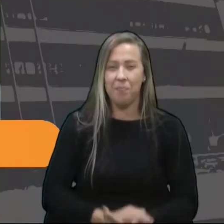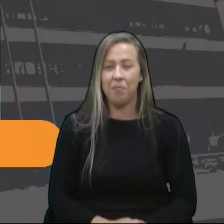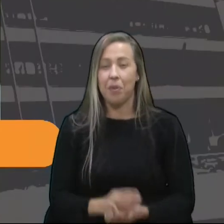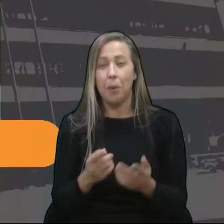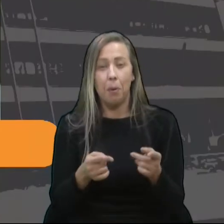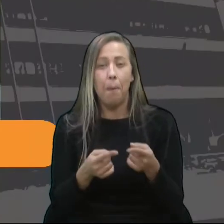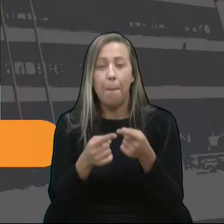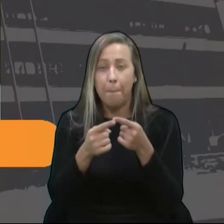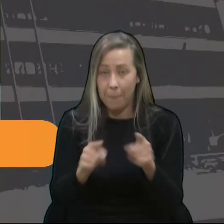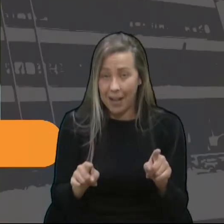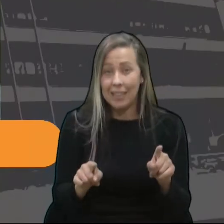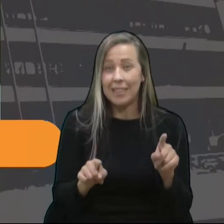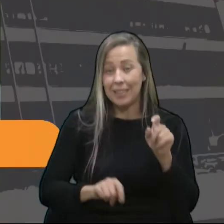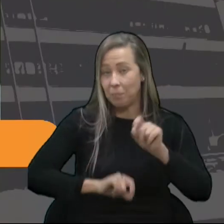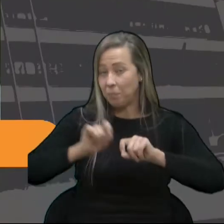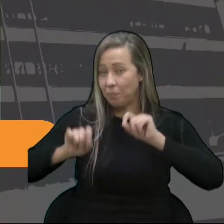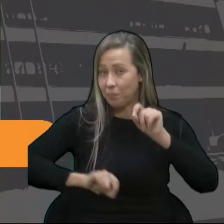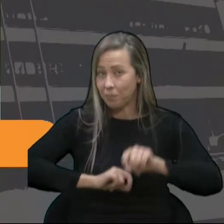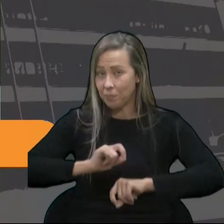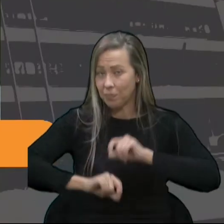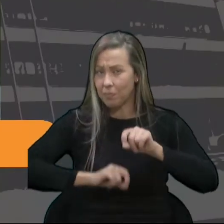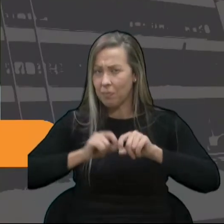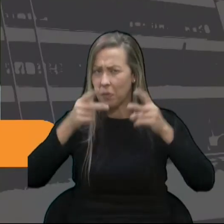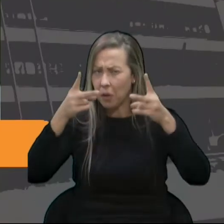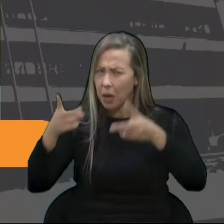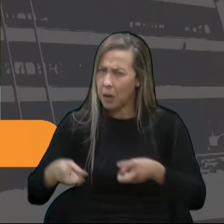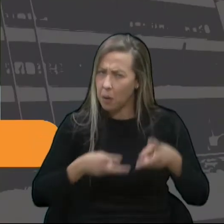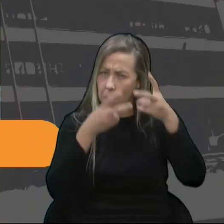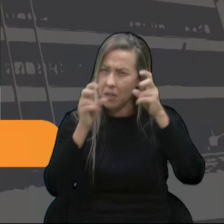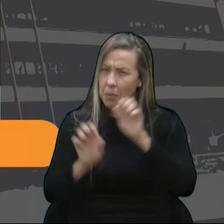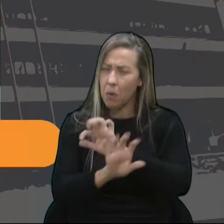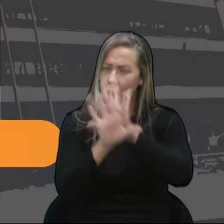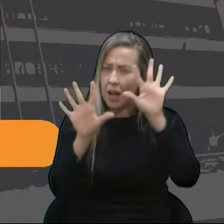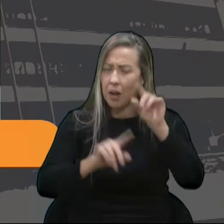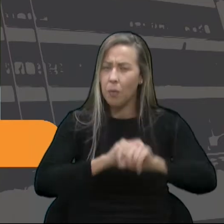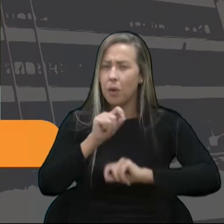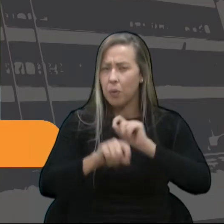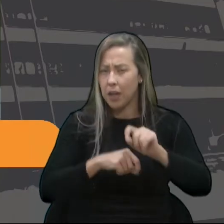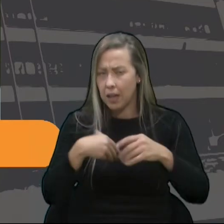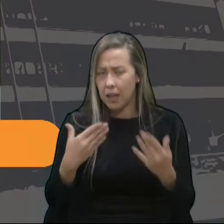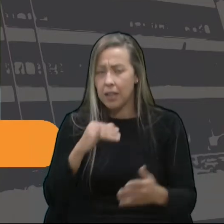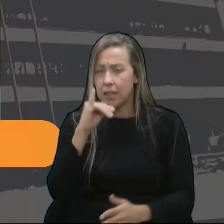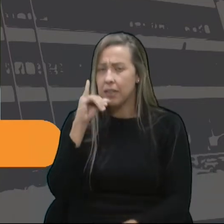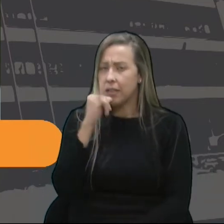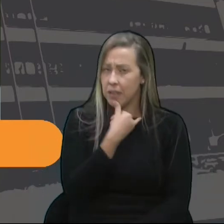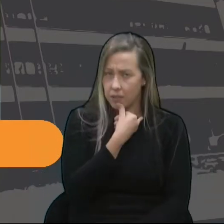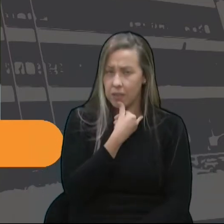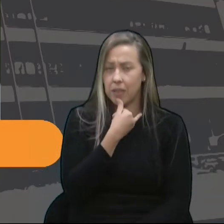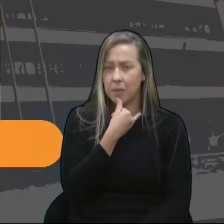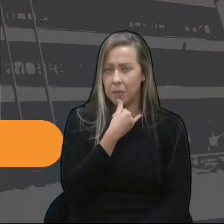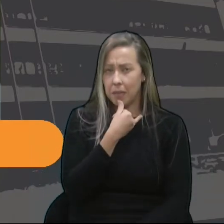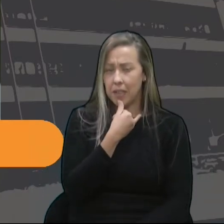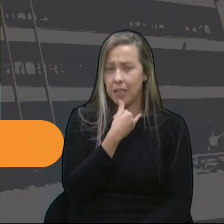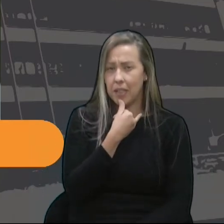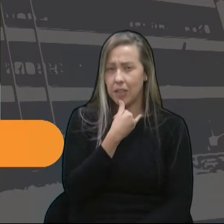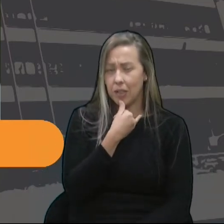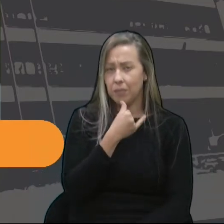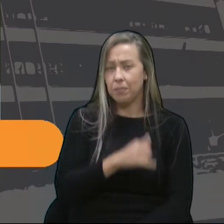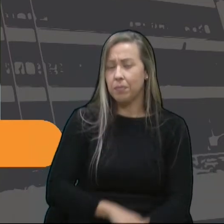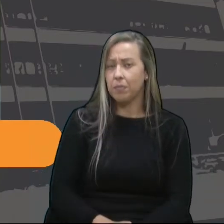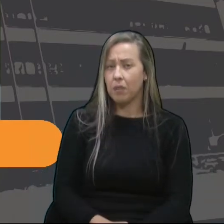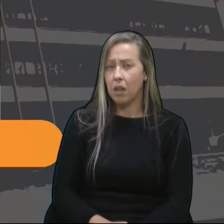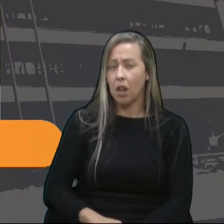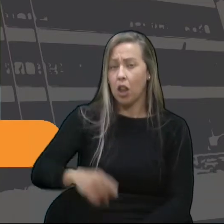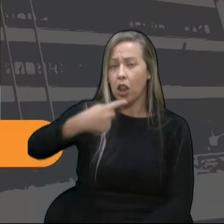Mas o que eu noto claramente é que, infelizmente, a